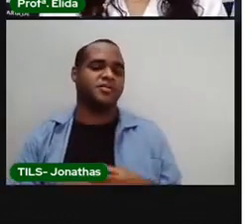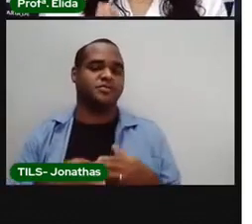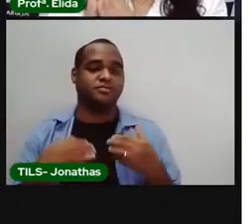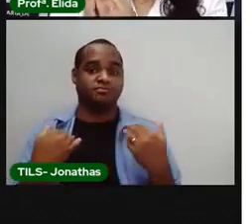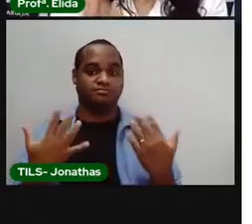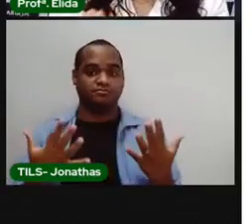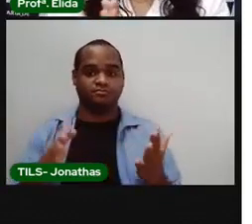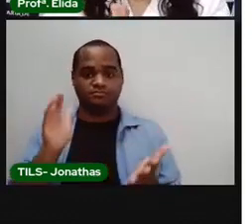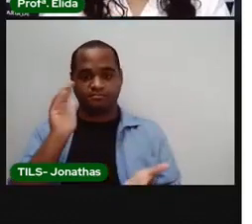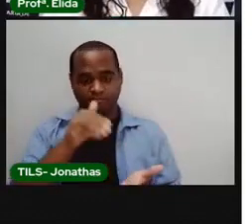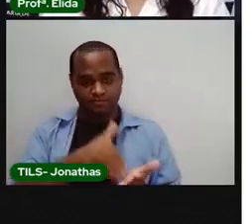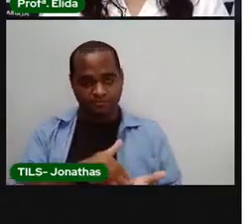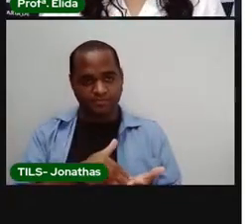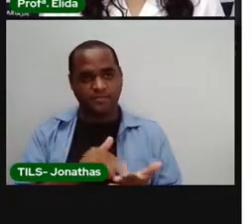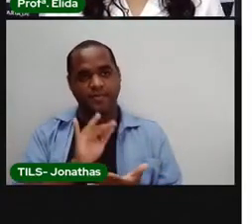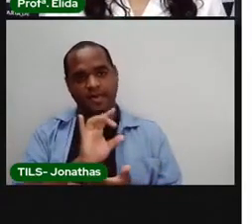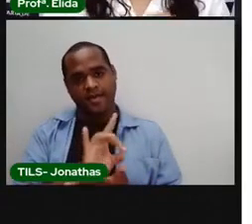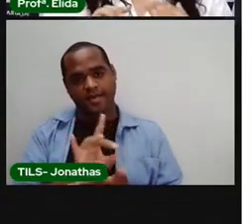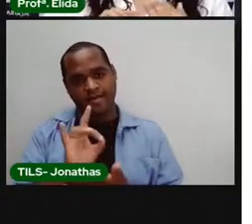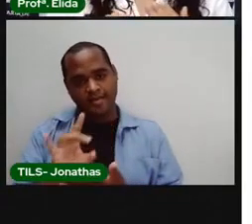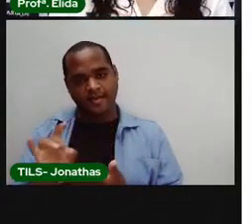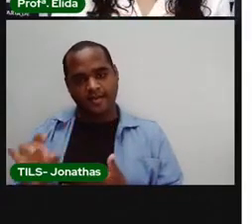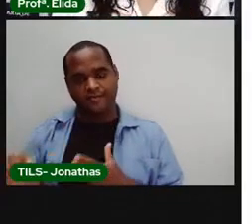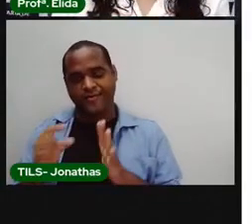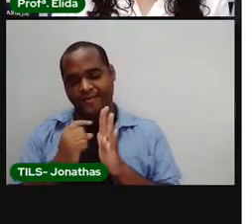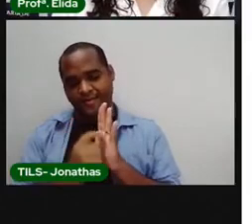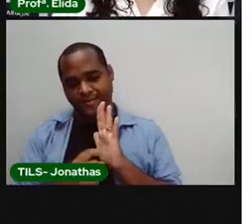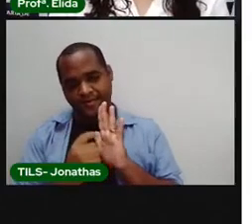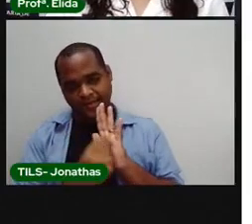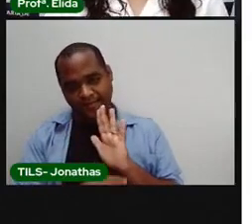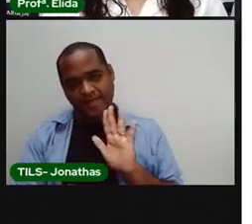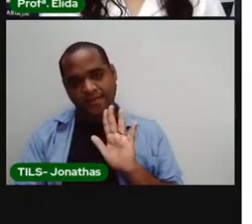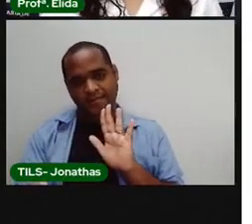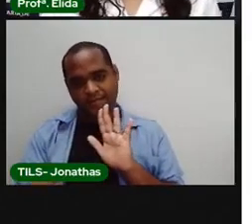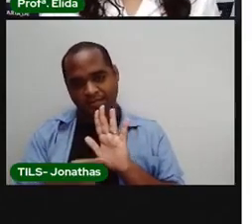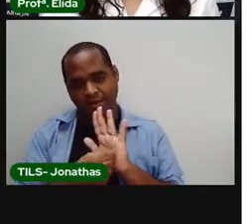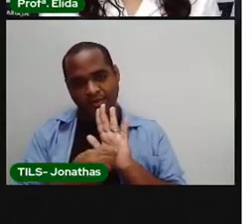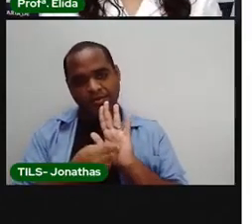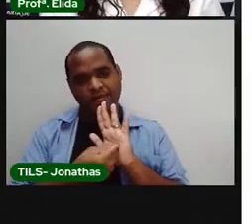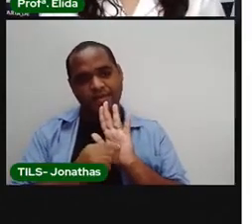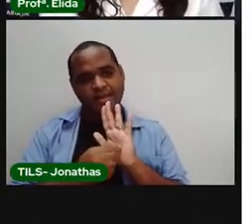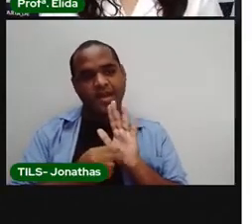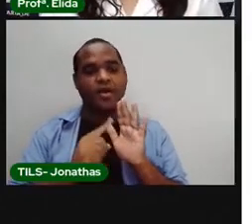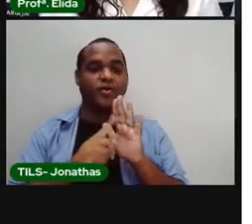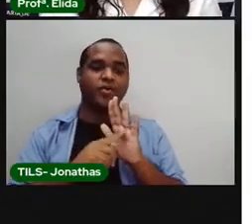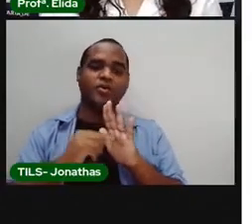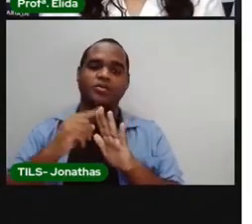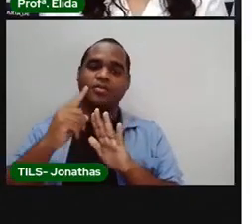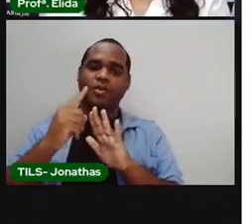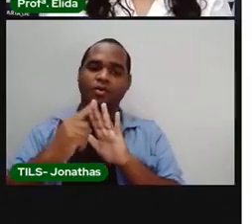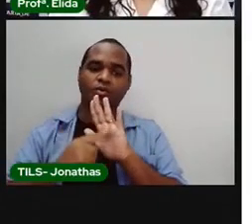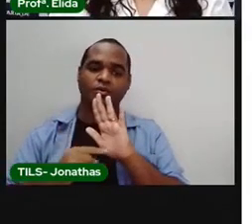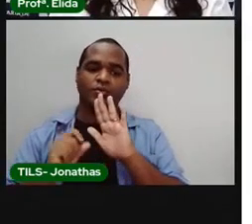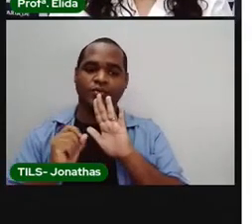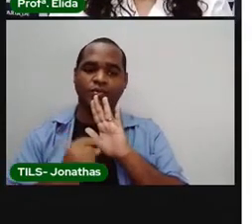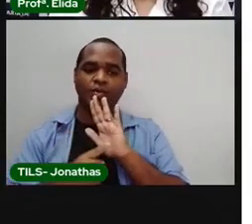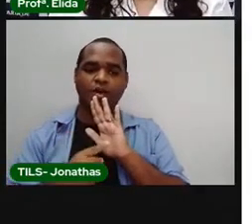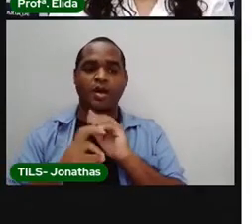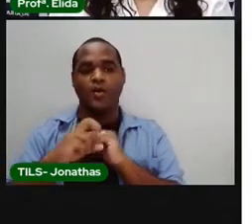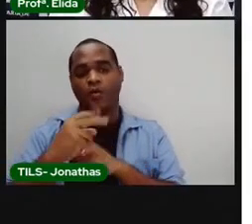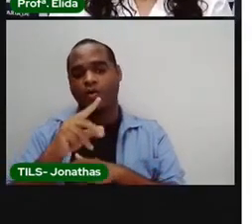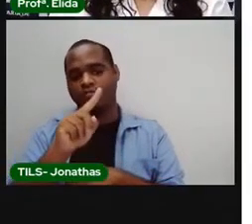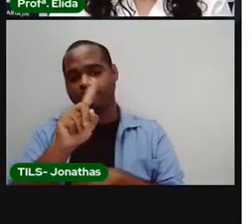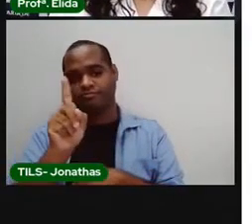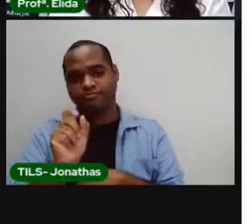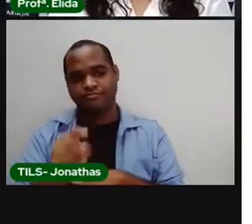Então, no final de cada linha, ponto final, ponto de interrogação ou ponto